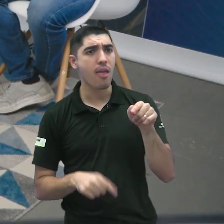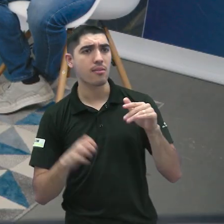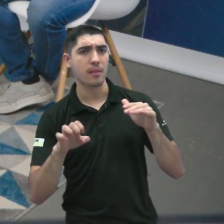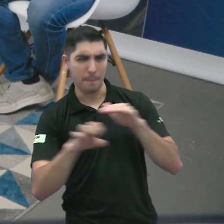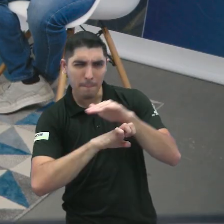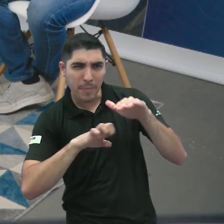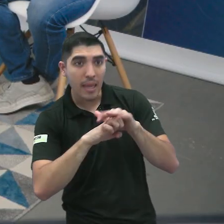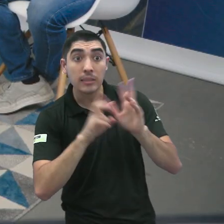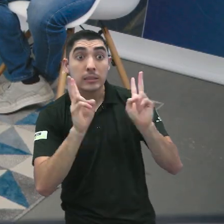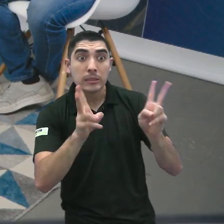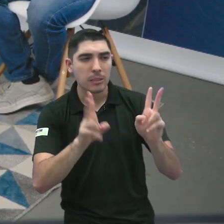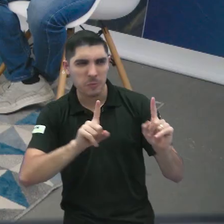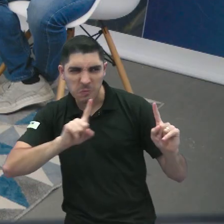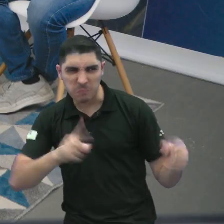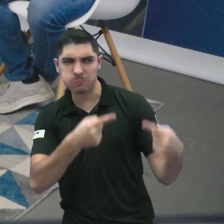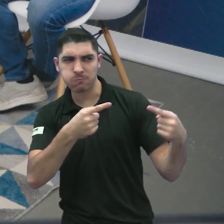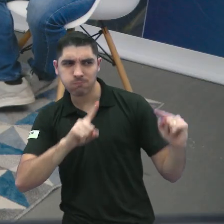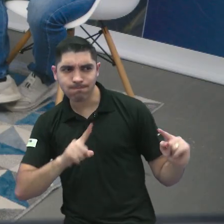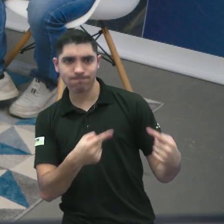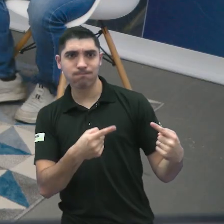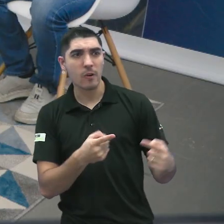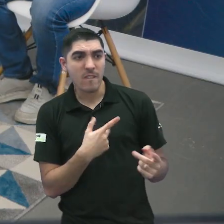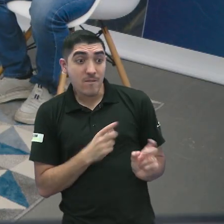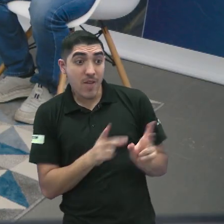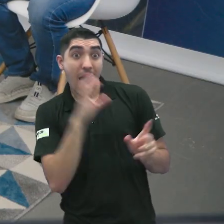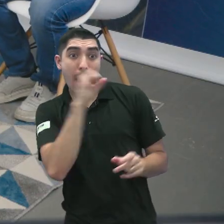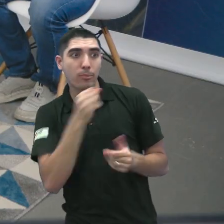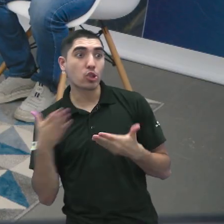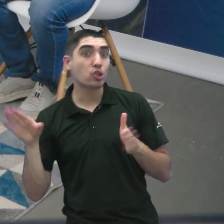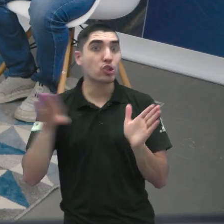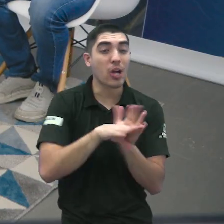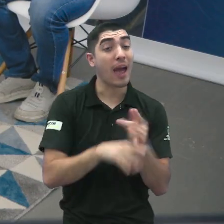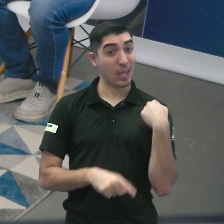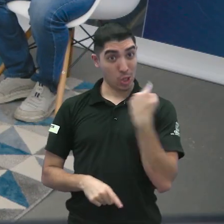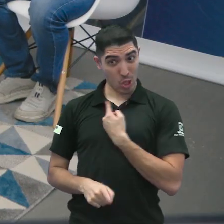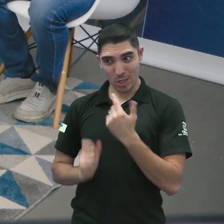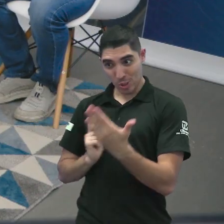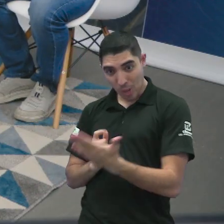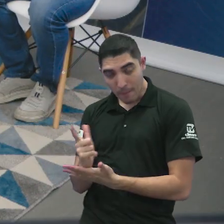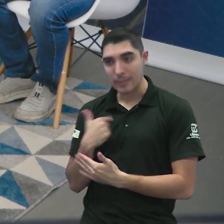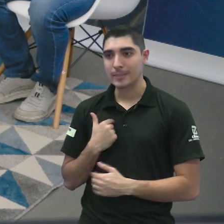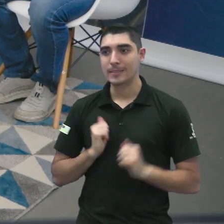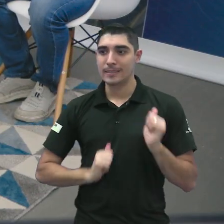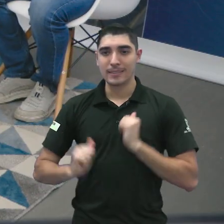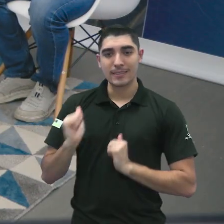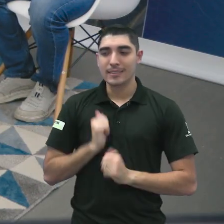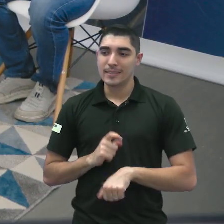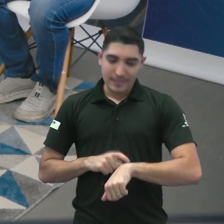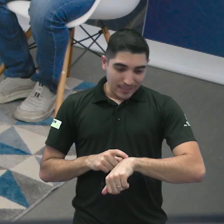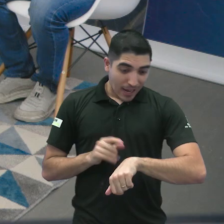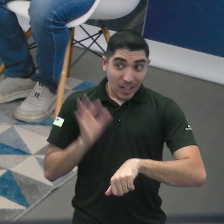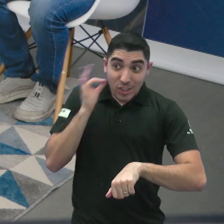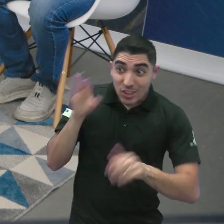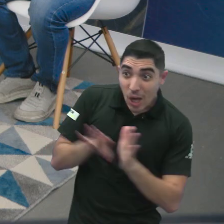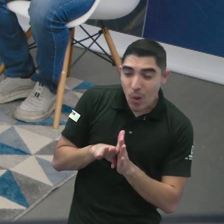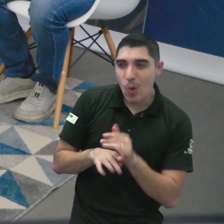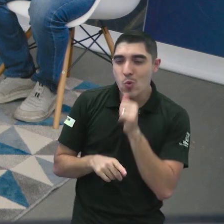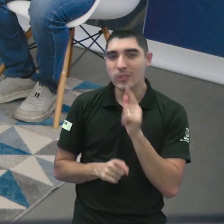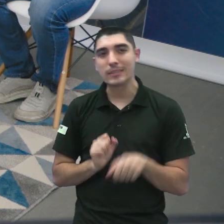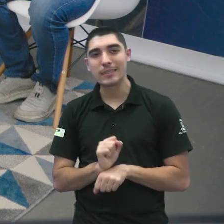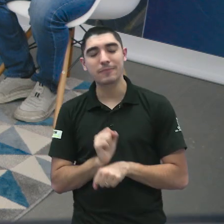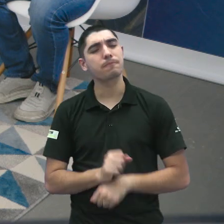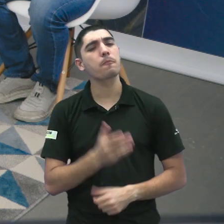rápido. Sim. E a gente, né, o consumidor, a gente fica ansioso, né? Já chegou, está chegando, fica vendo toda hora. É bem isso. Ô, Renato, o